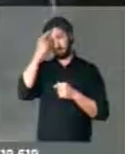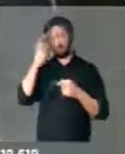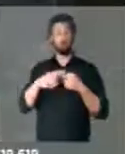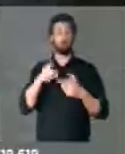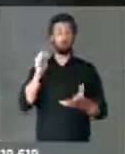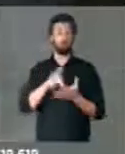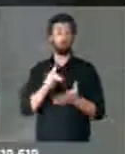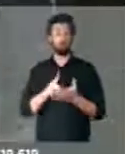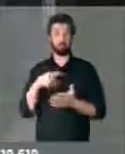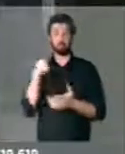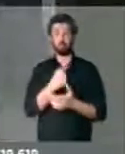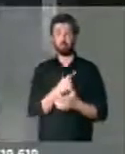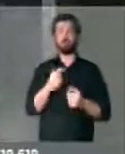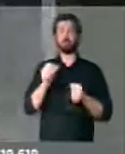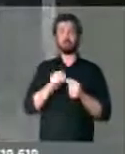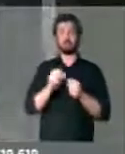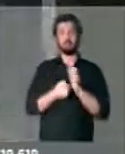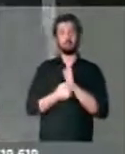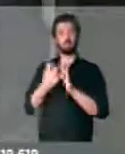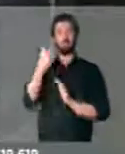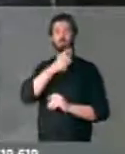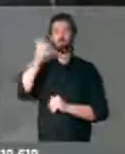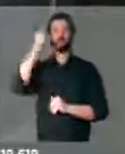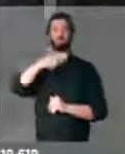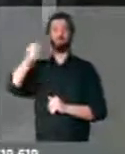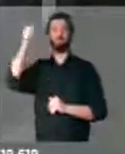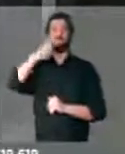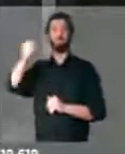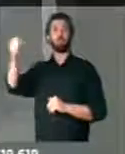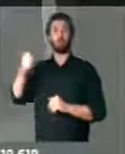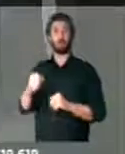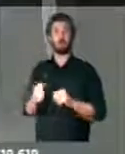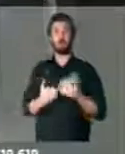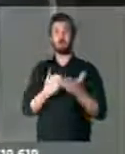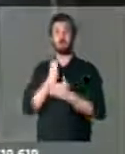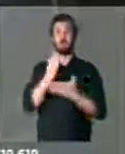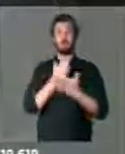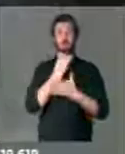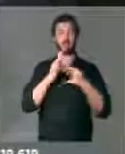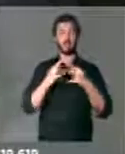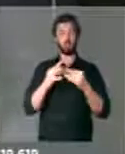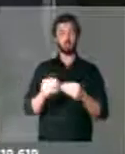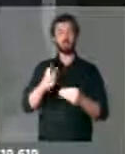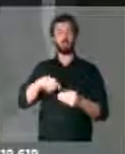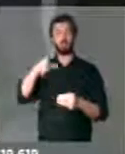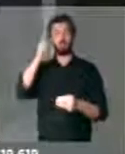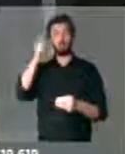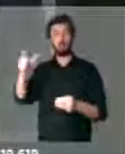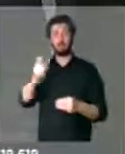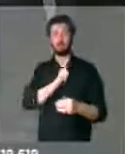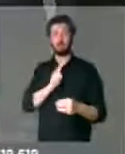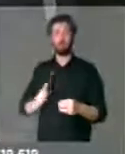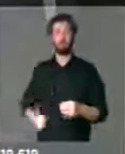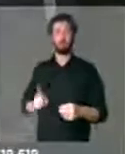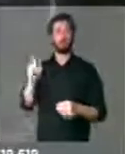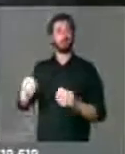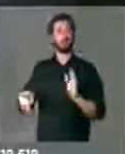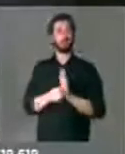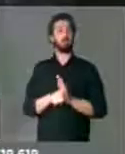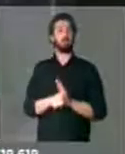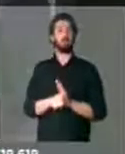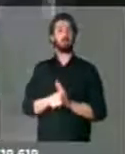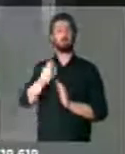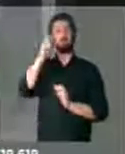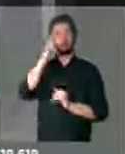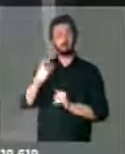contas, temos colecionado grandes vitórias, aprovando aqui todas as matérias de interesse do governo, que são as matérias